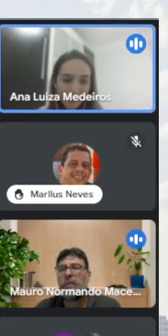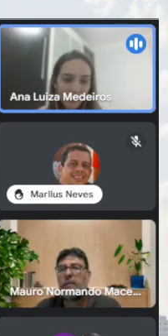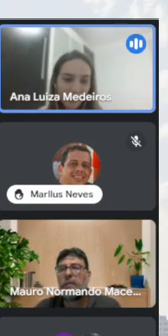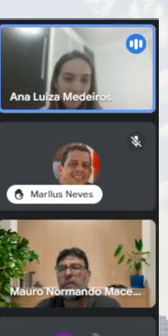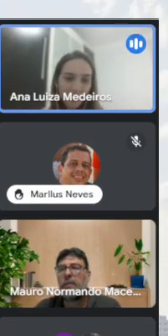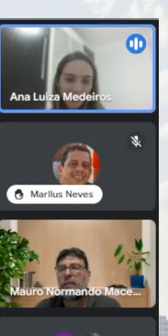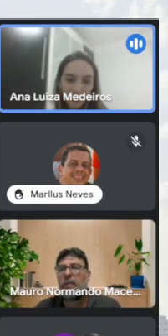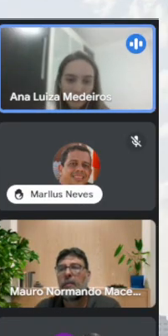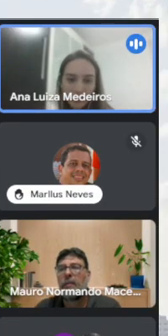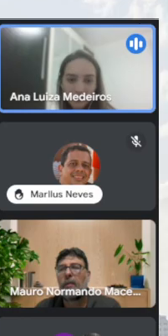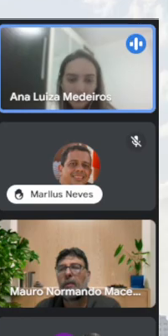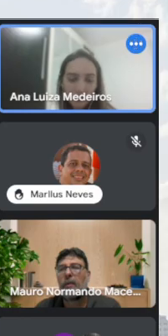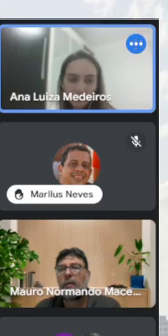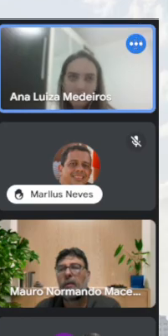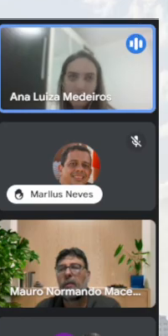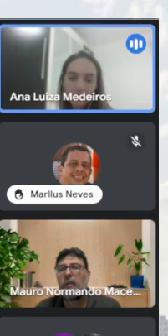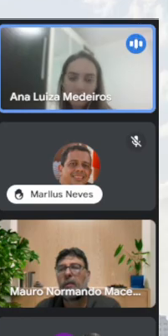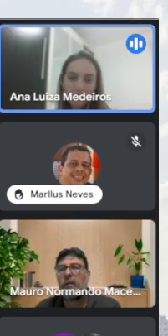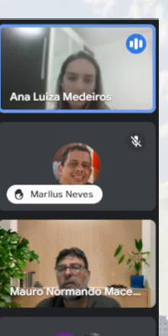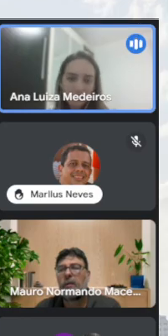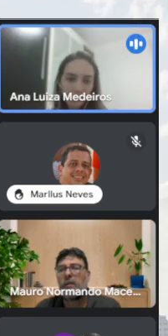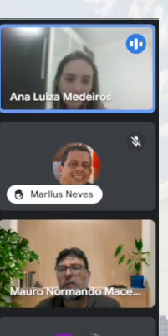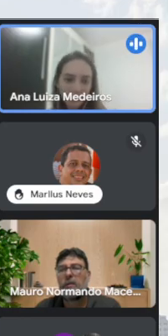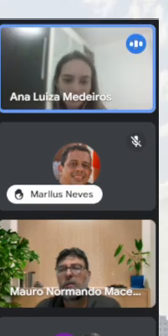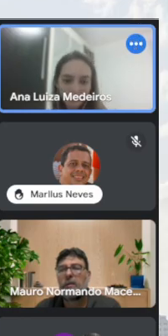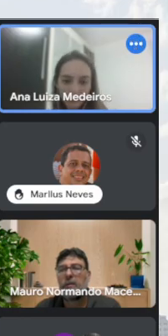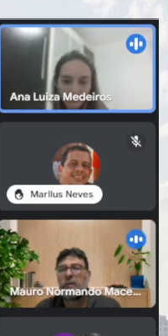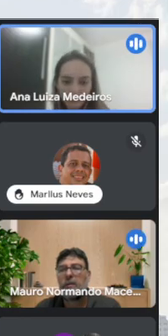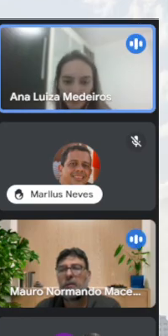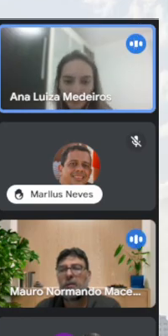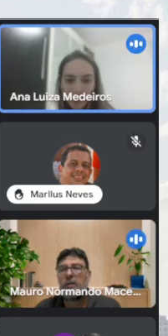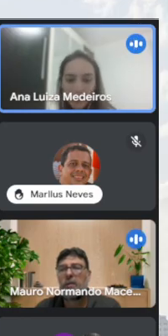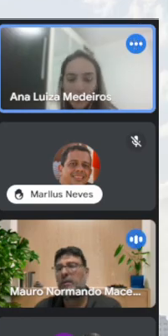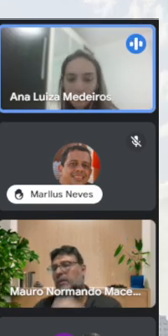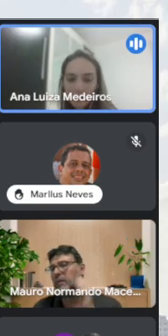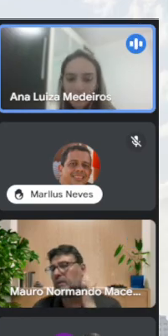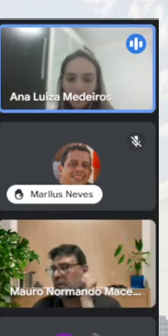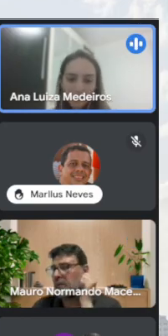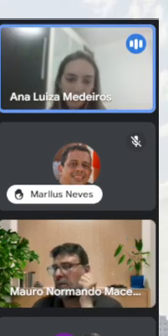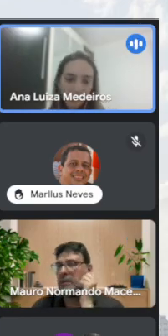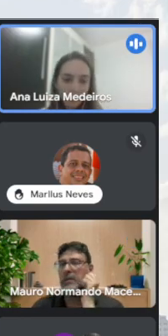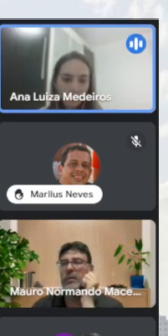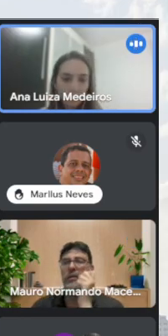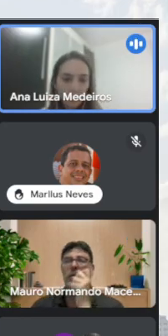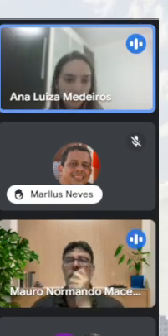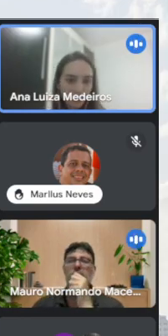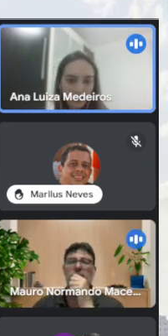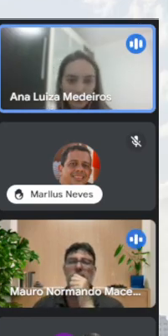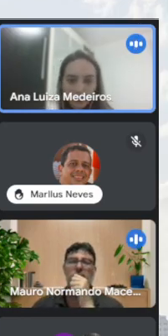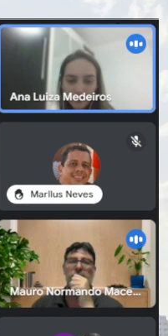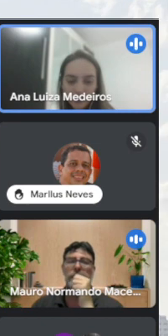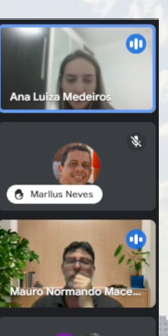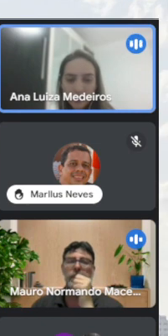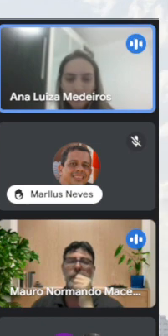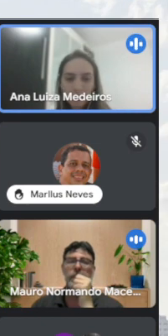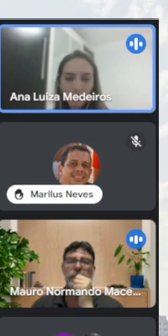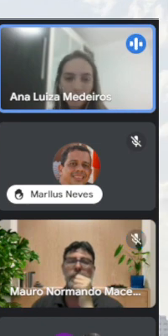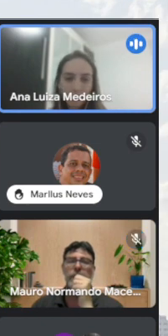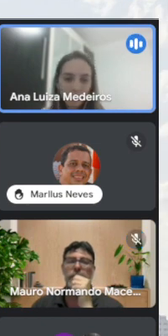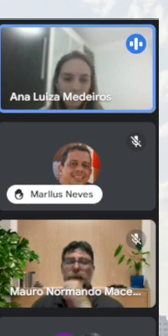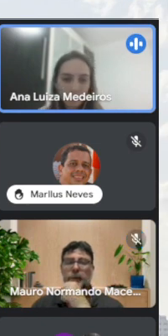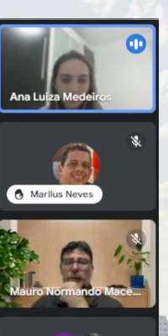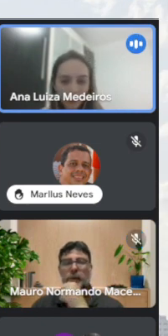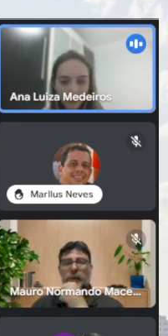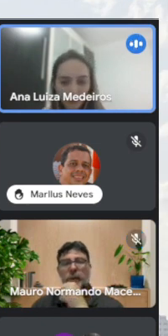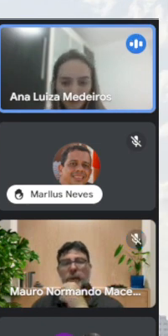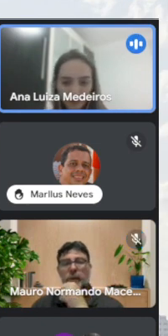muito necessária de ser estudada nos últimos anos, né? Com essas questões de mudanças climáticas, cada vez é necessário mais